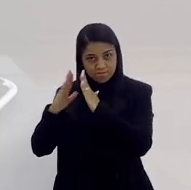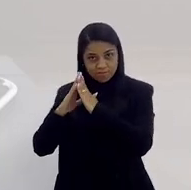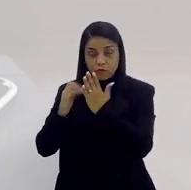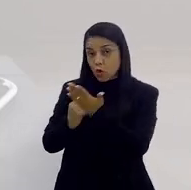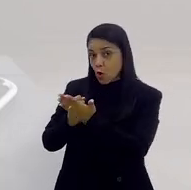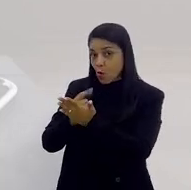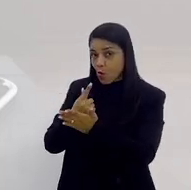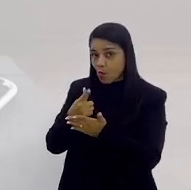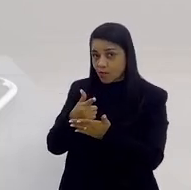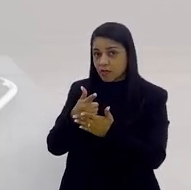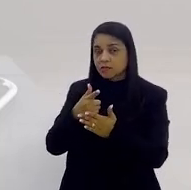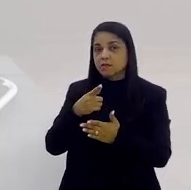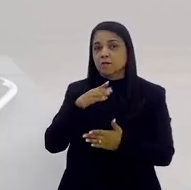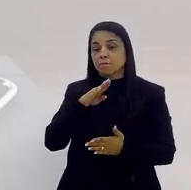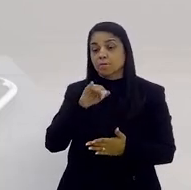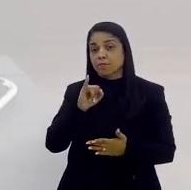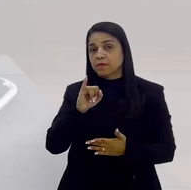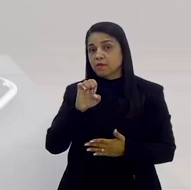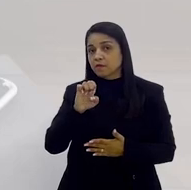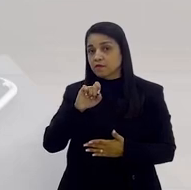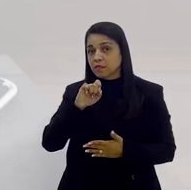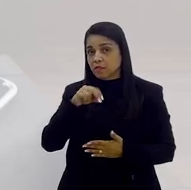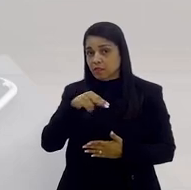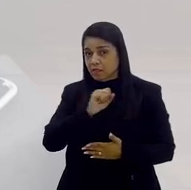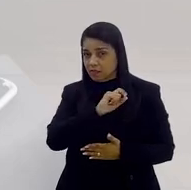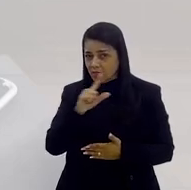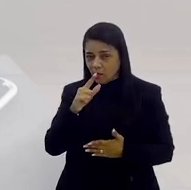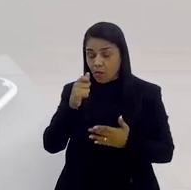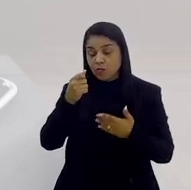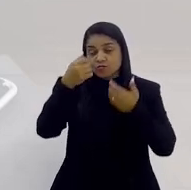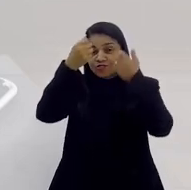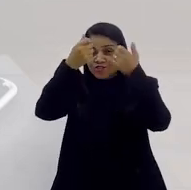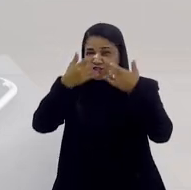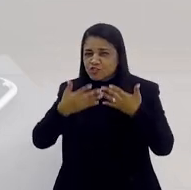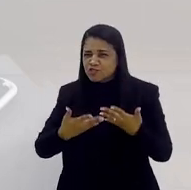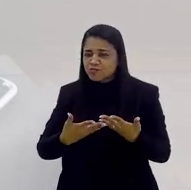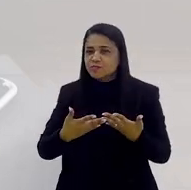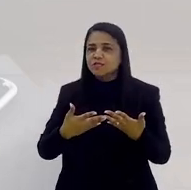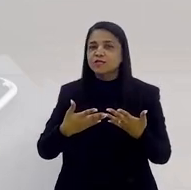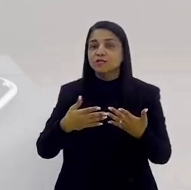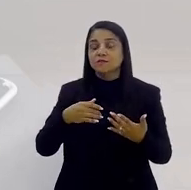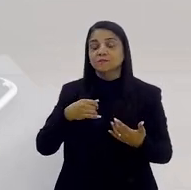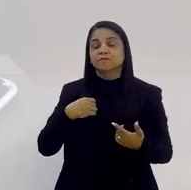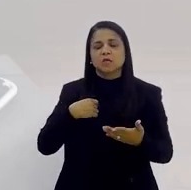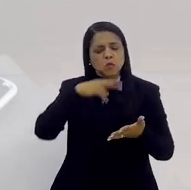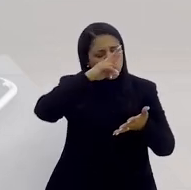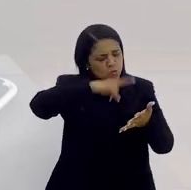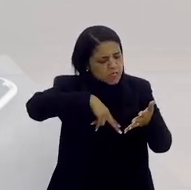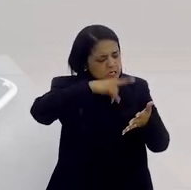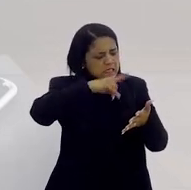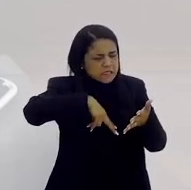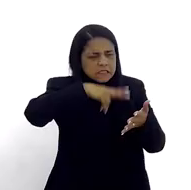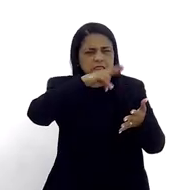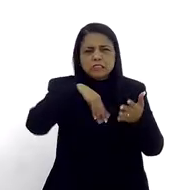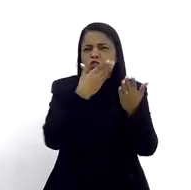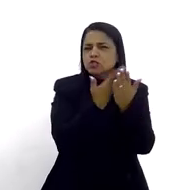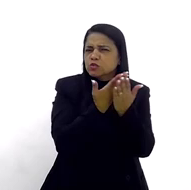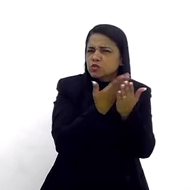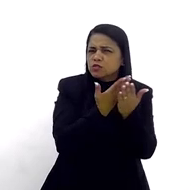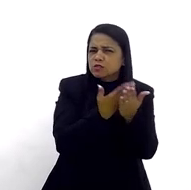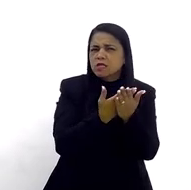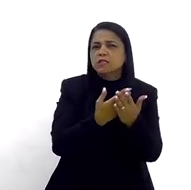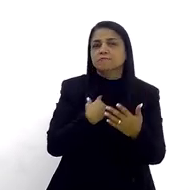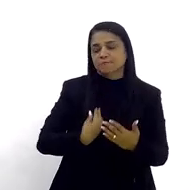eu que eu comprei na Bienal e que fala sobre isso porque para fazer Judas eu li muito